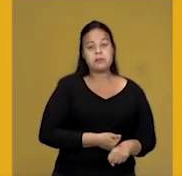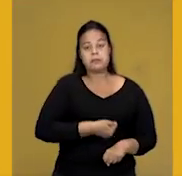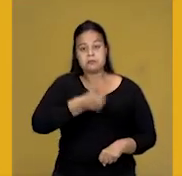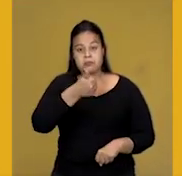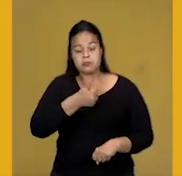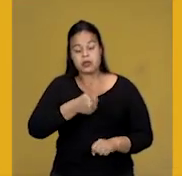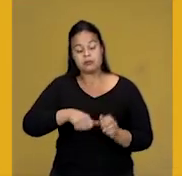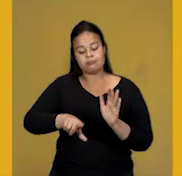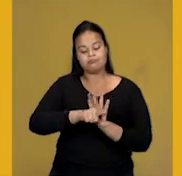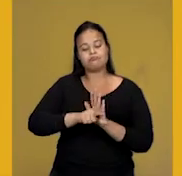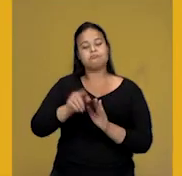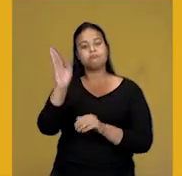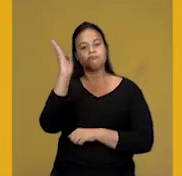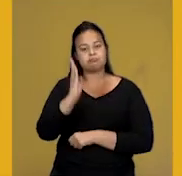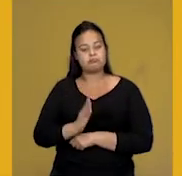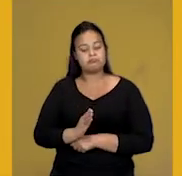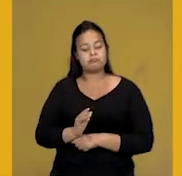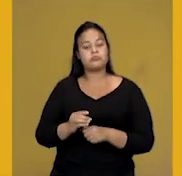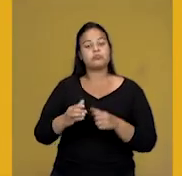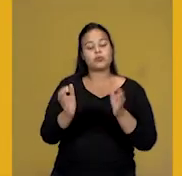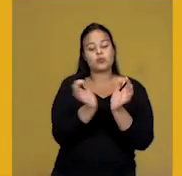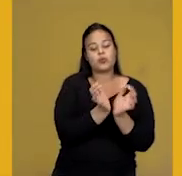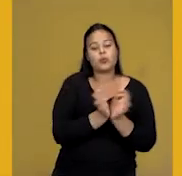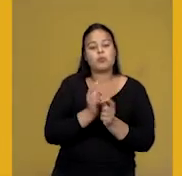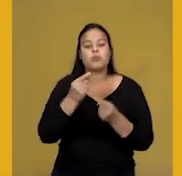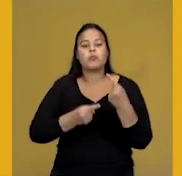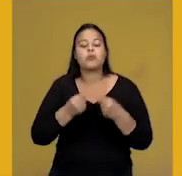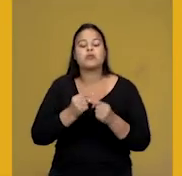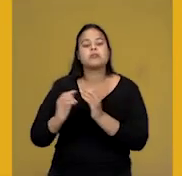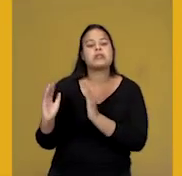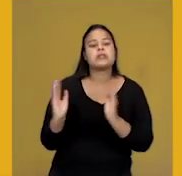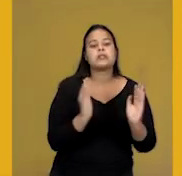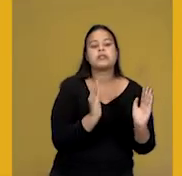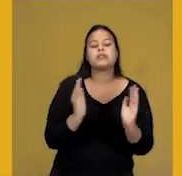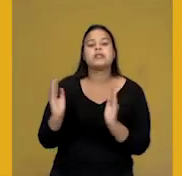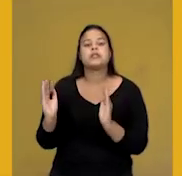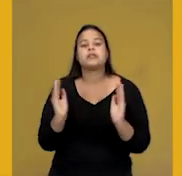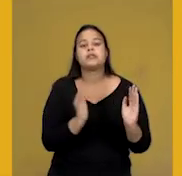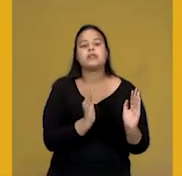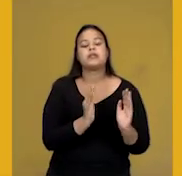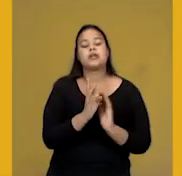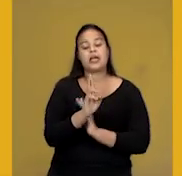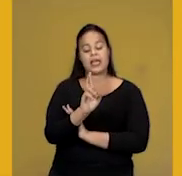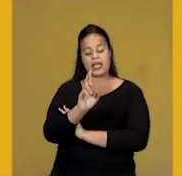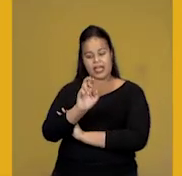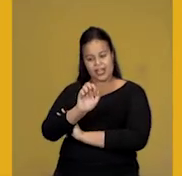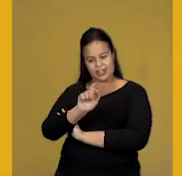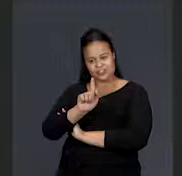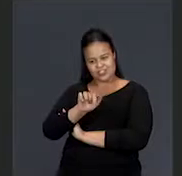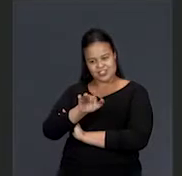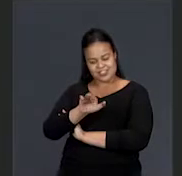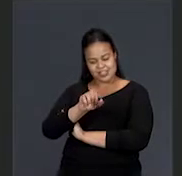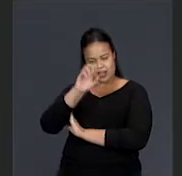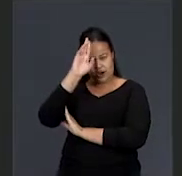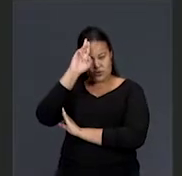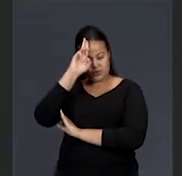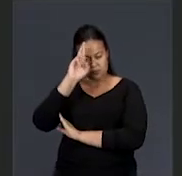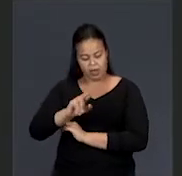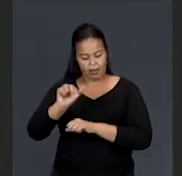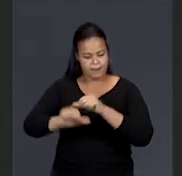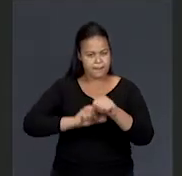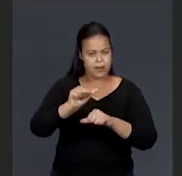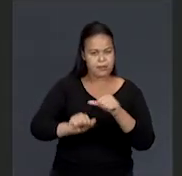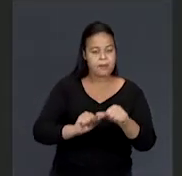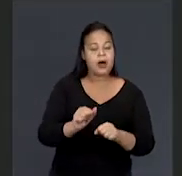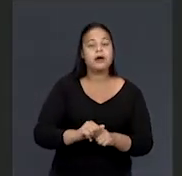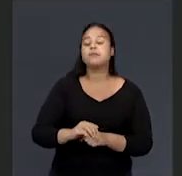brasileira, os partidos políticos e o período que a gente chama de período regencial. Então, esses